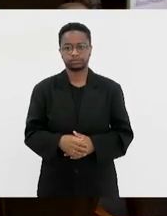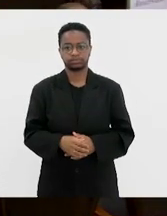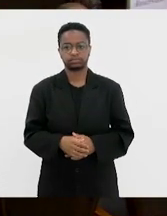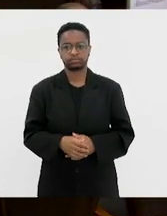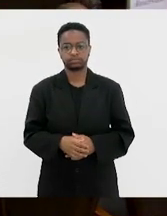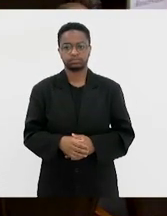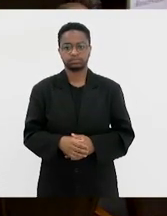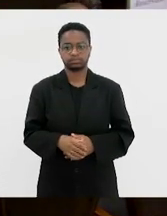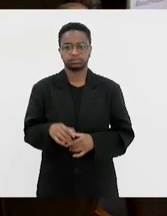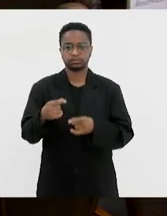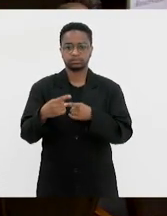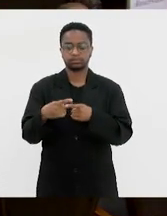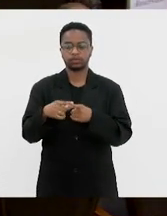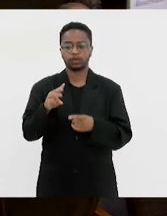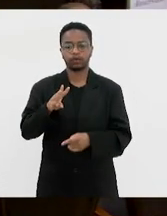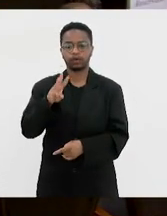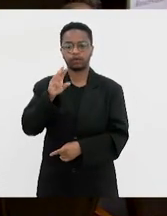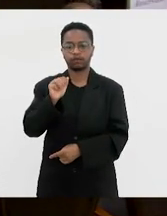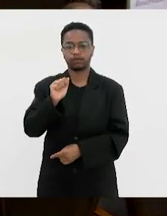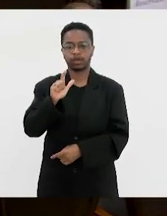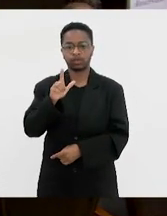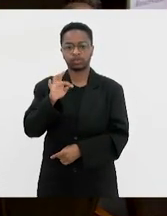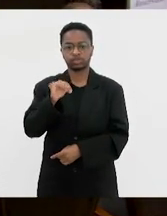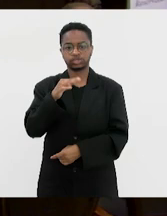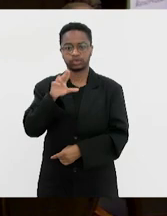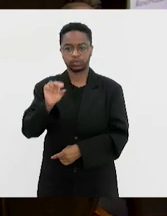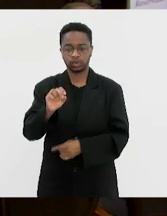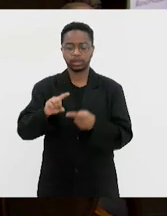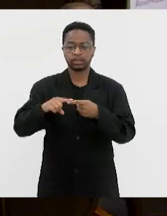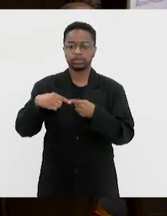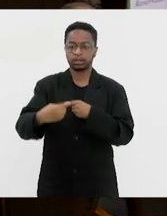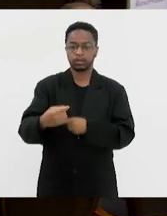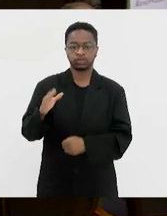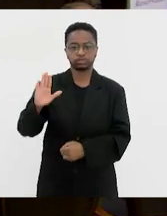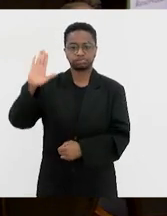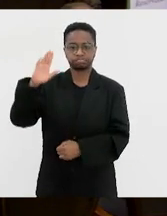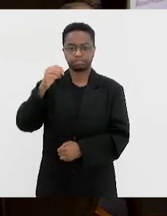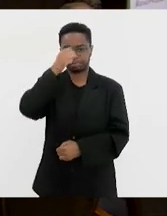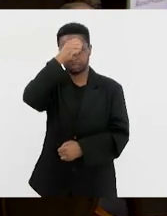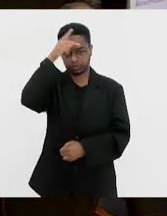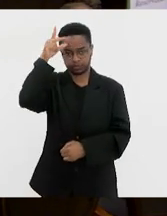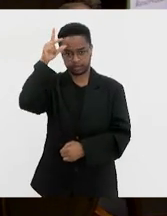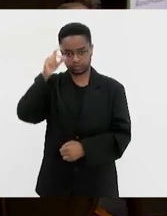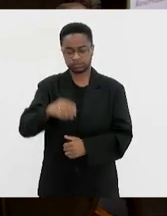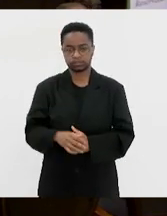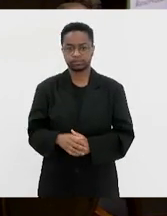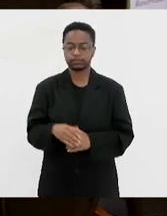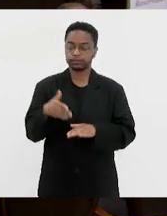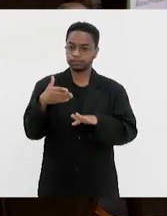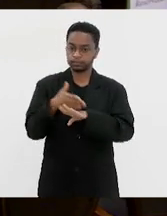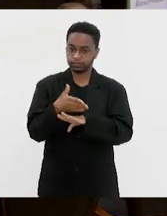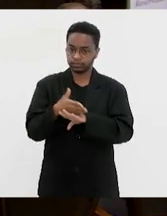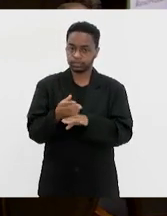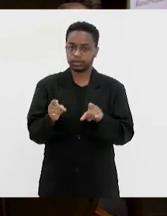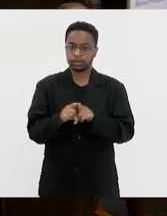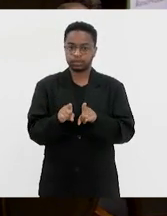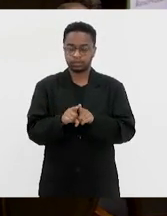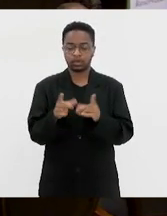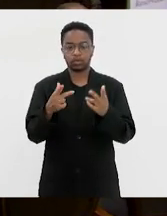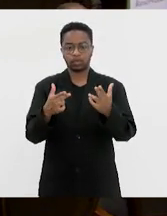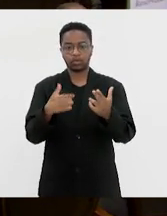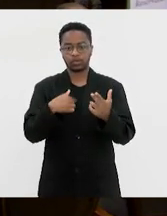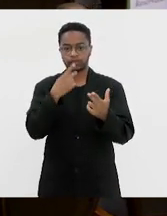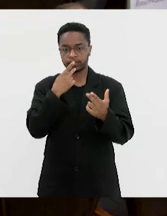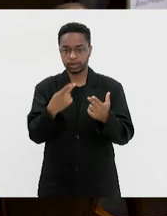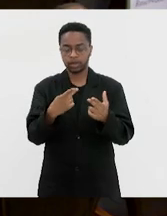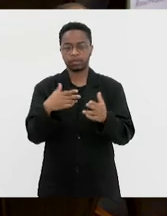Valtinho Paixão, logo depois, se candidatou a prefeito, participou, como eu falei, ativamente do processo de